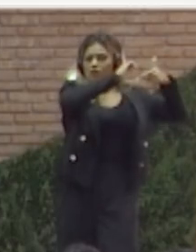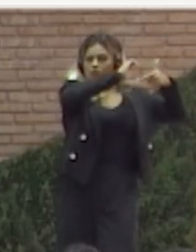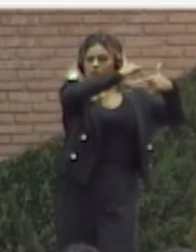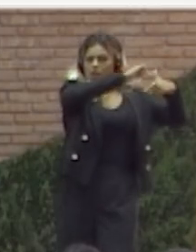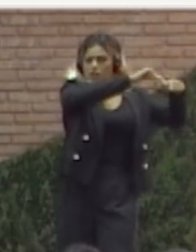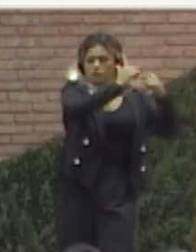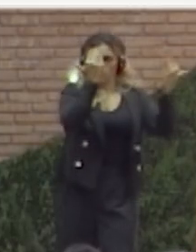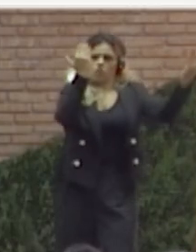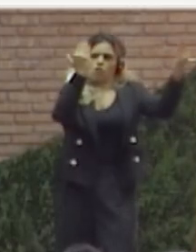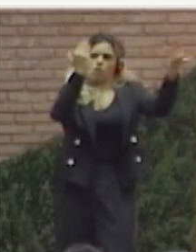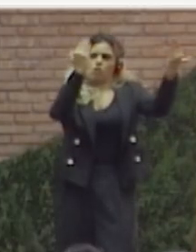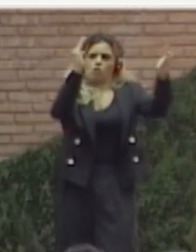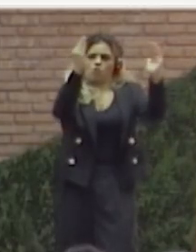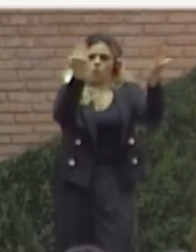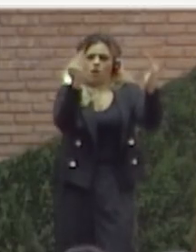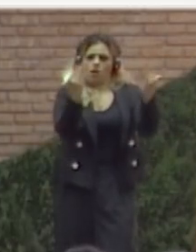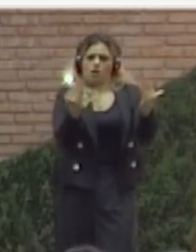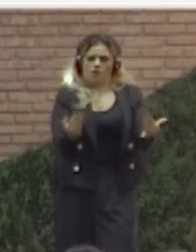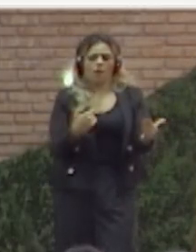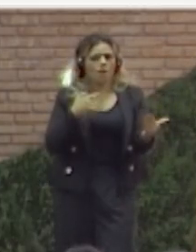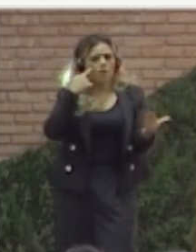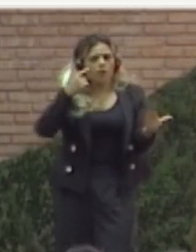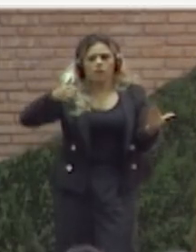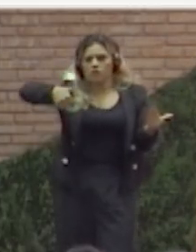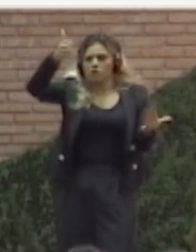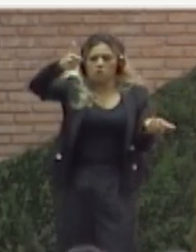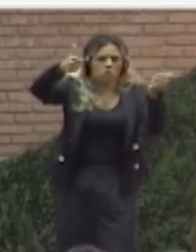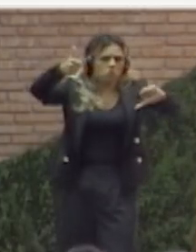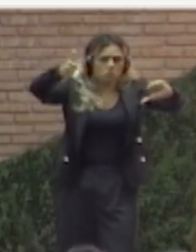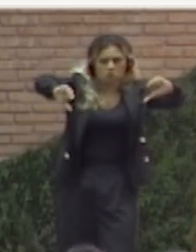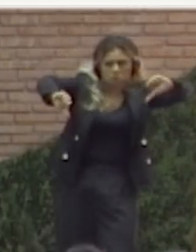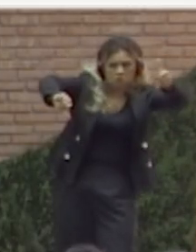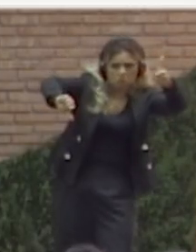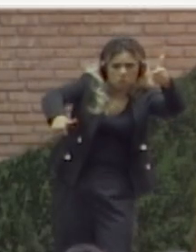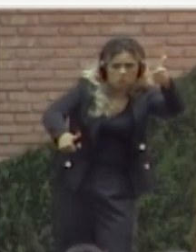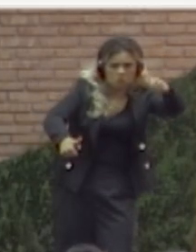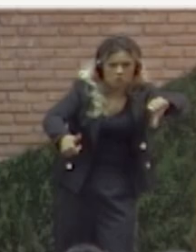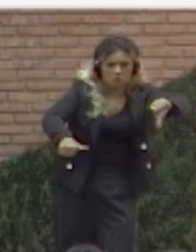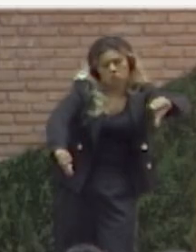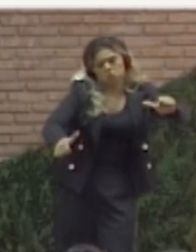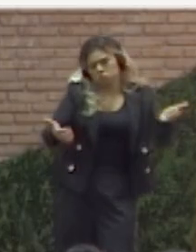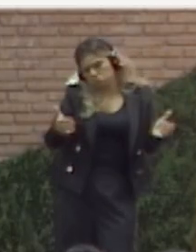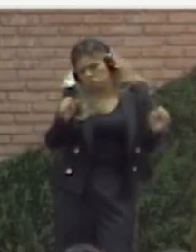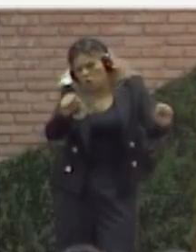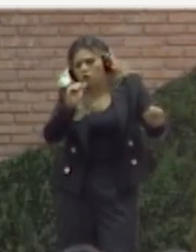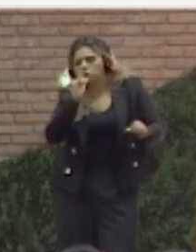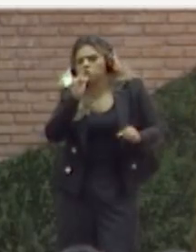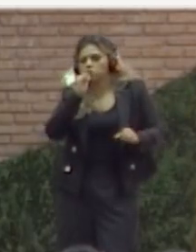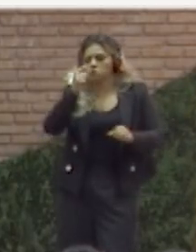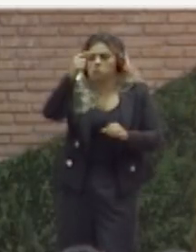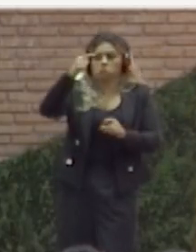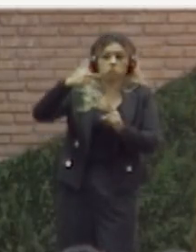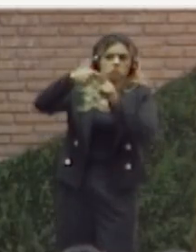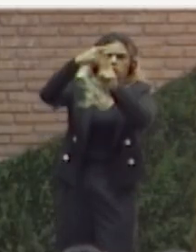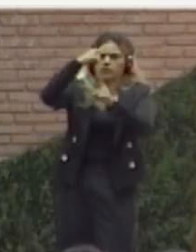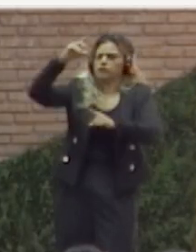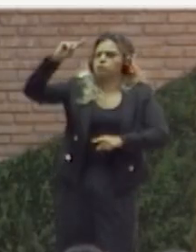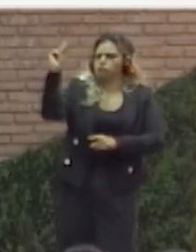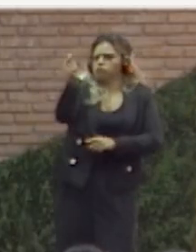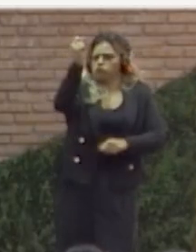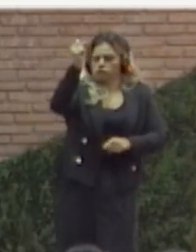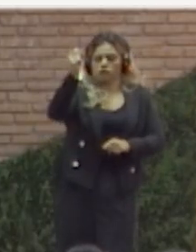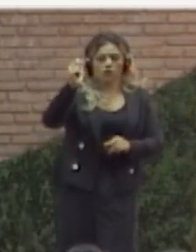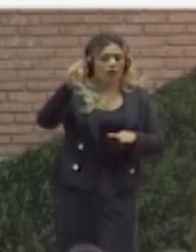e ela mostra qual o benefício que traz para cada uma das obras. Pode ser um impacto em site,